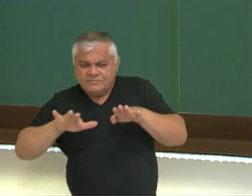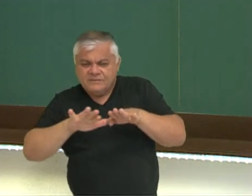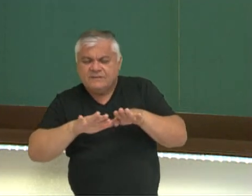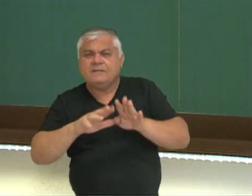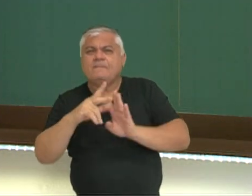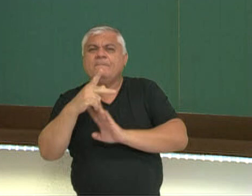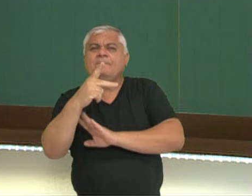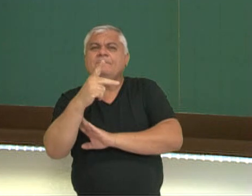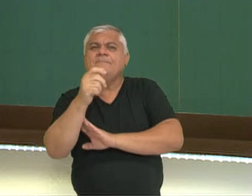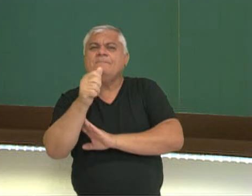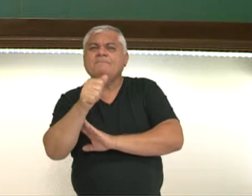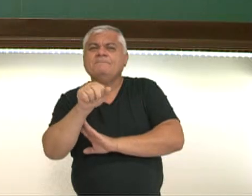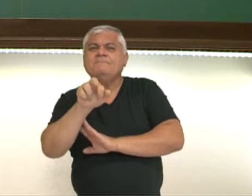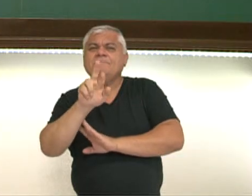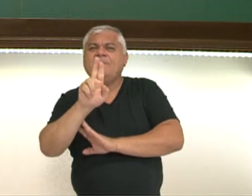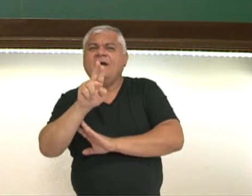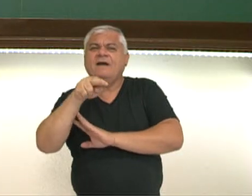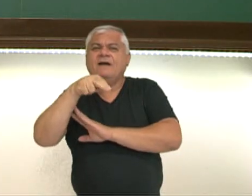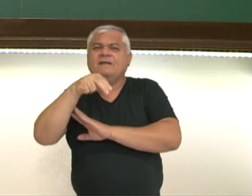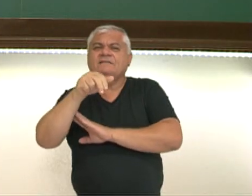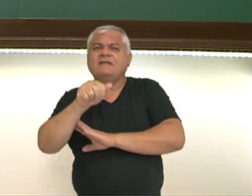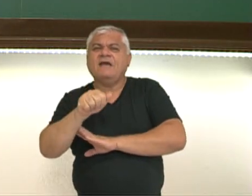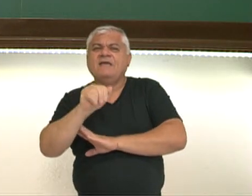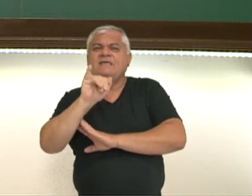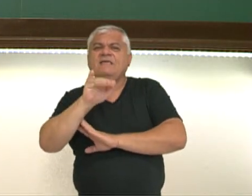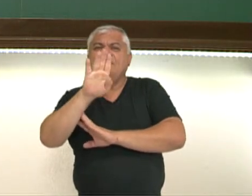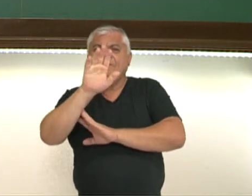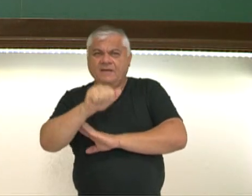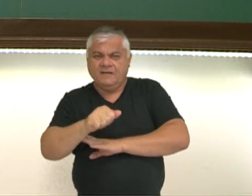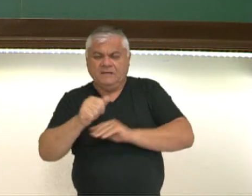Parnaíba. Esses rios, pessoal,